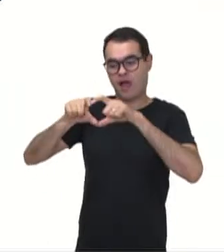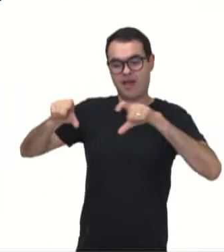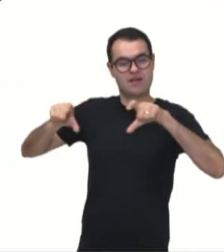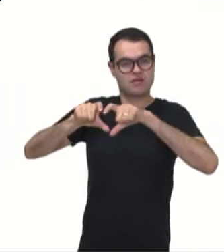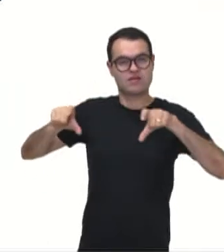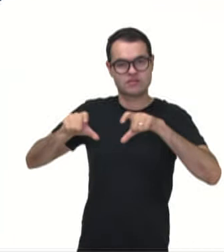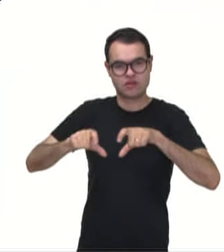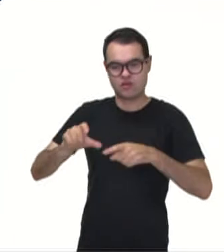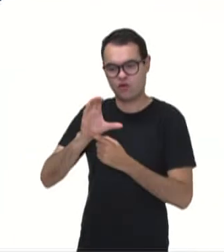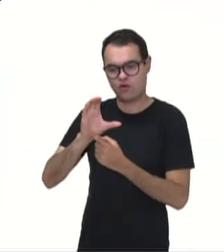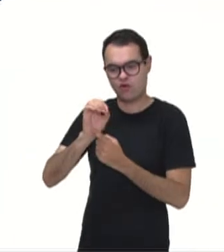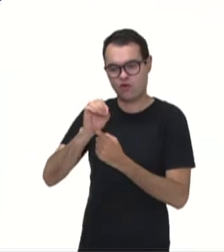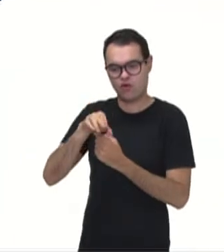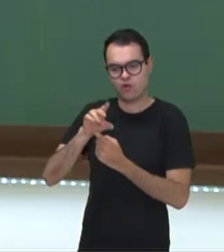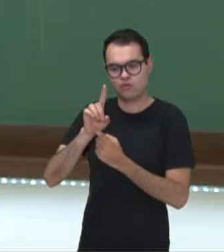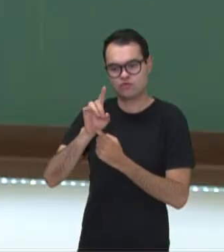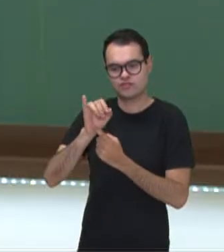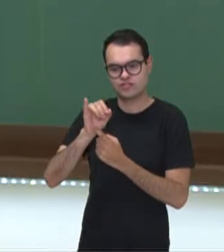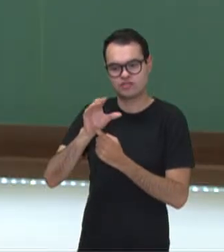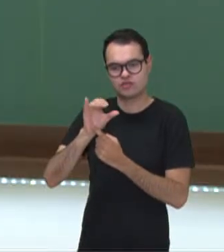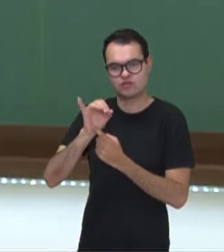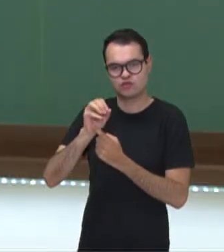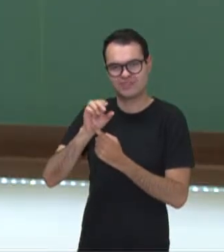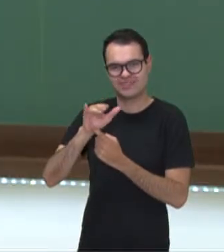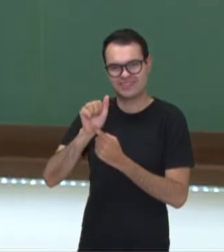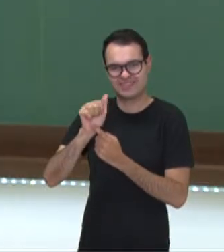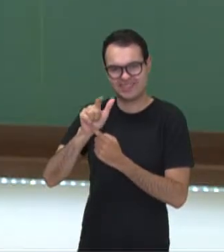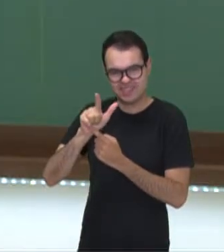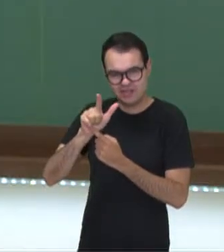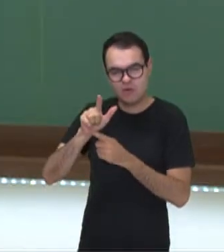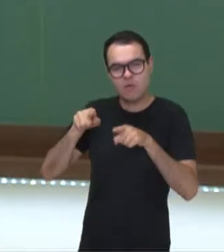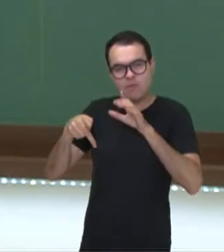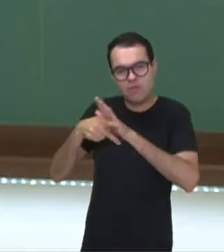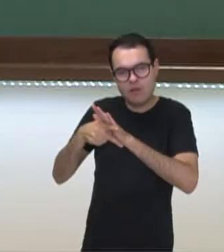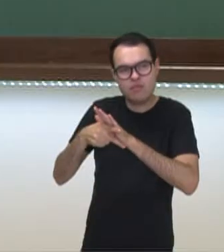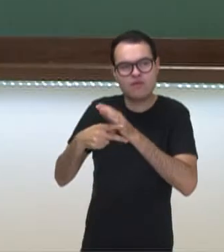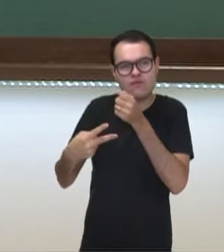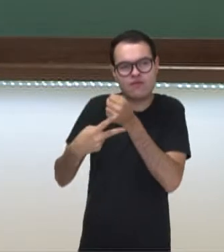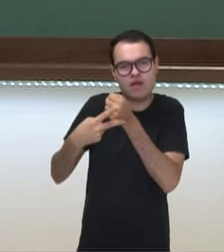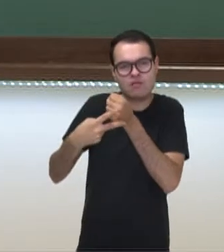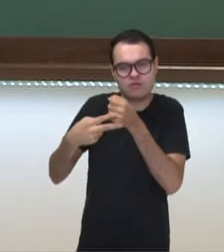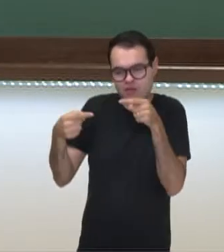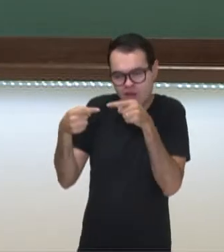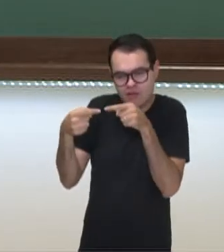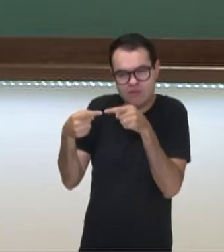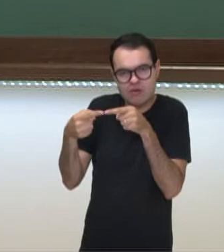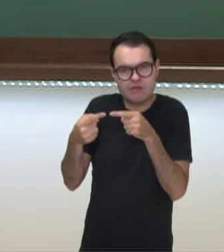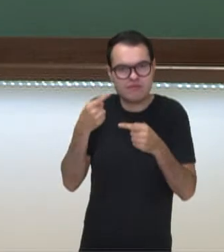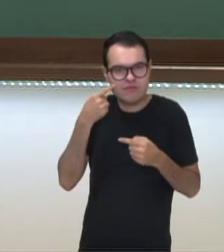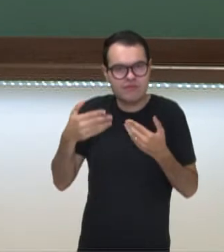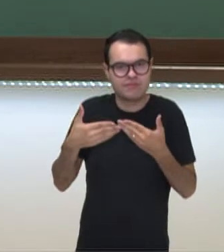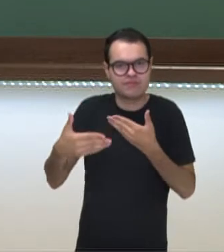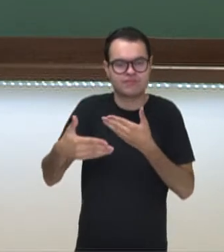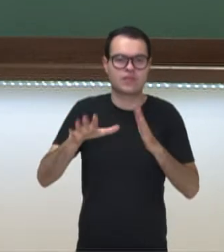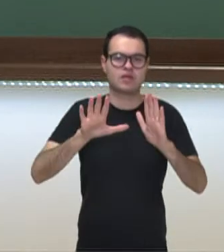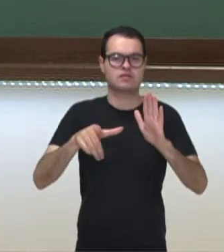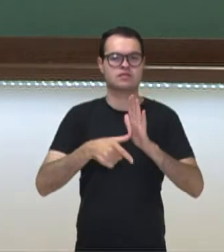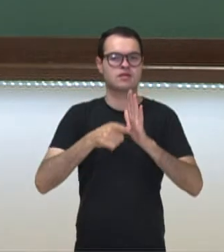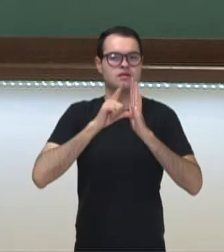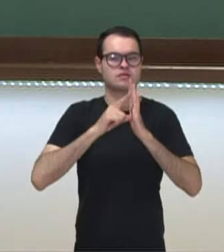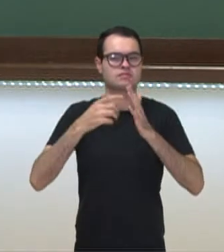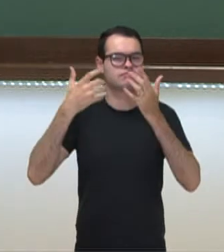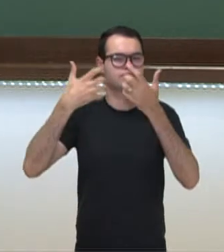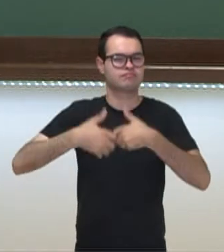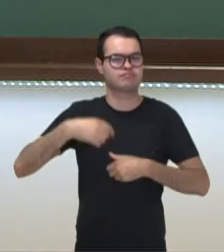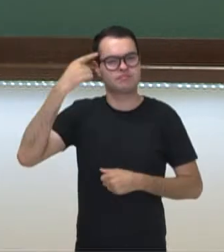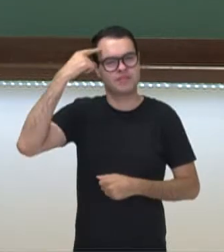oraciones condicionales, verbos regulares. Vamos a ver. Antes de todo, vamos a